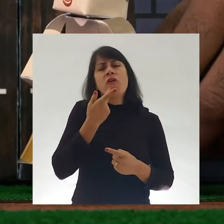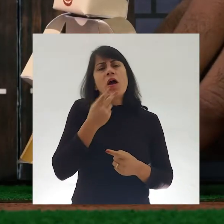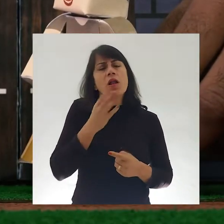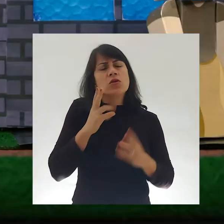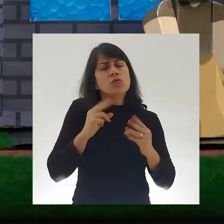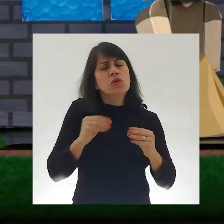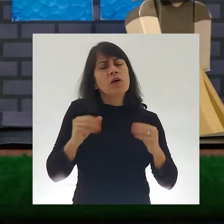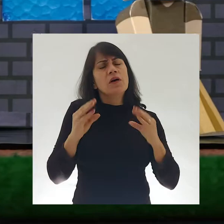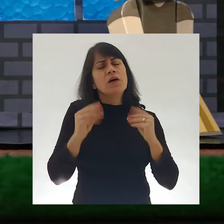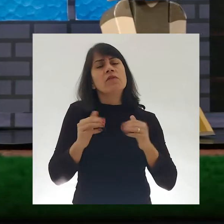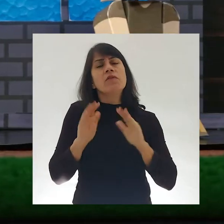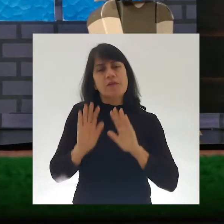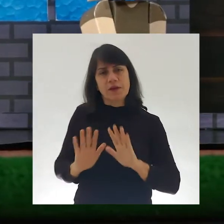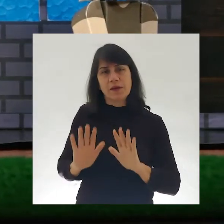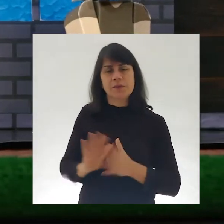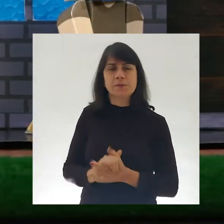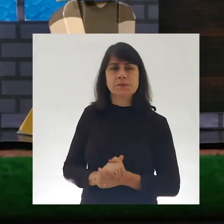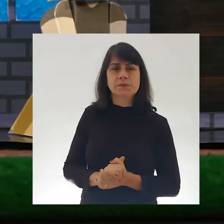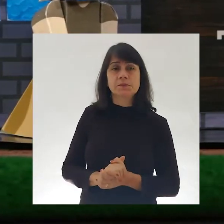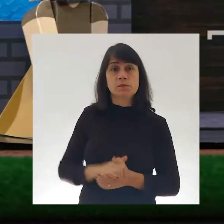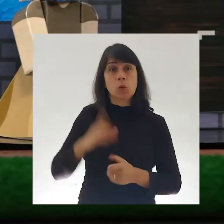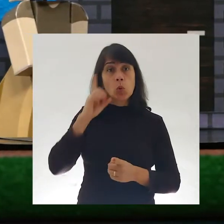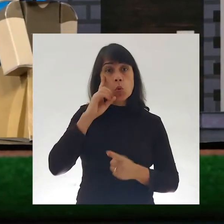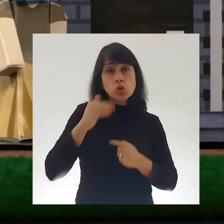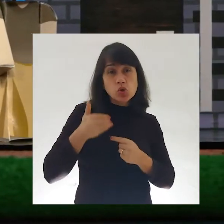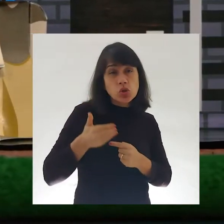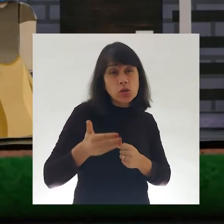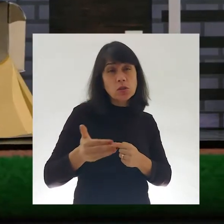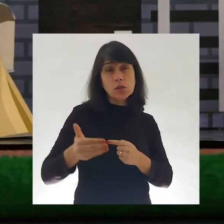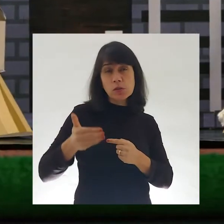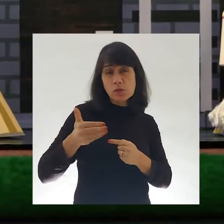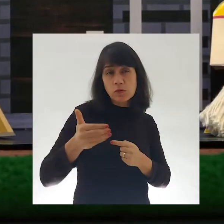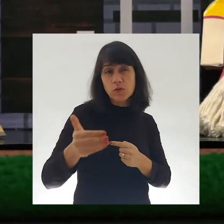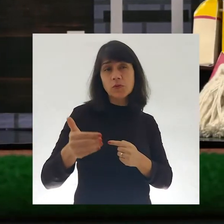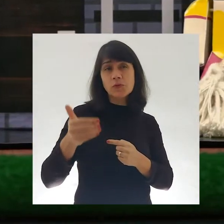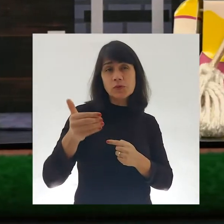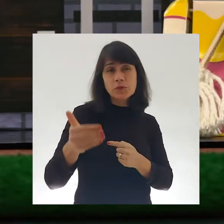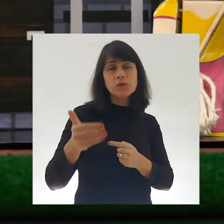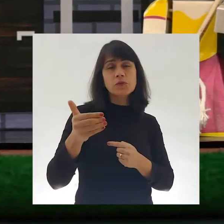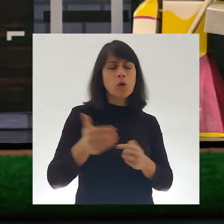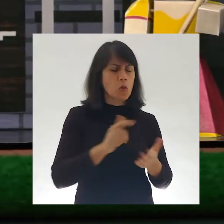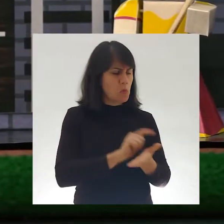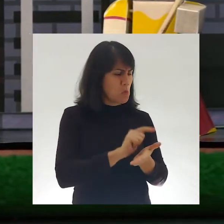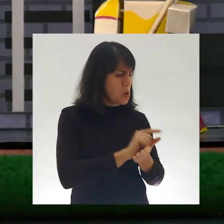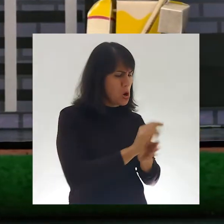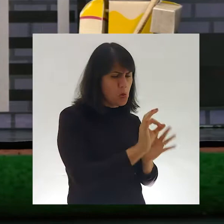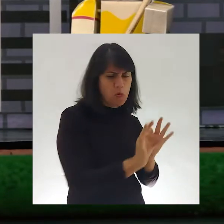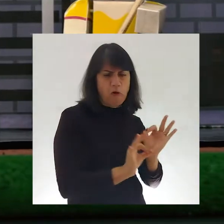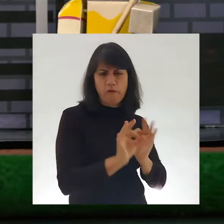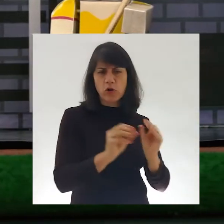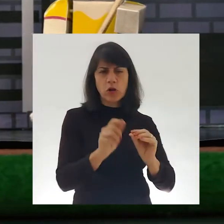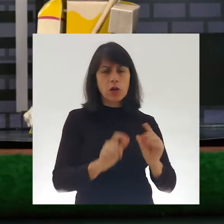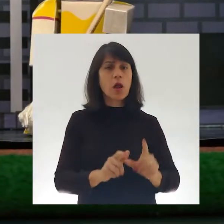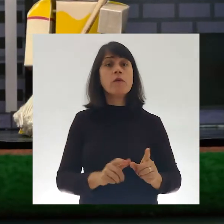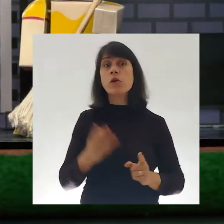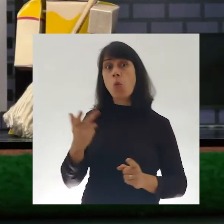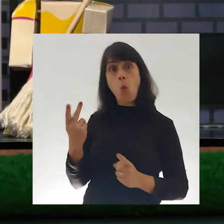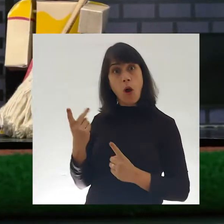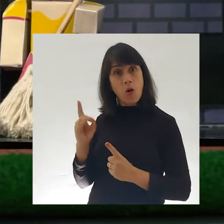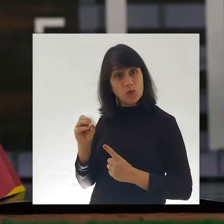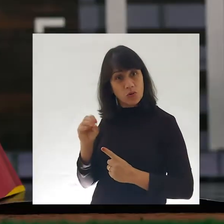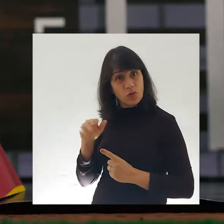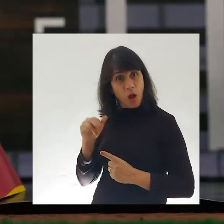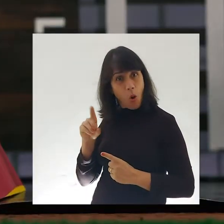ficar. Os dias se passaram e Beatriz fazia o serviço de casa do jeitinho que a Dona Ola